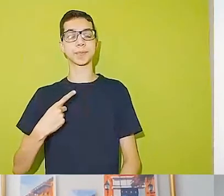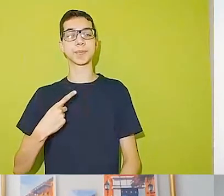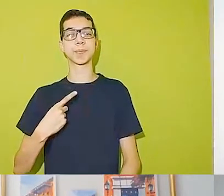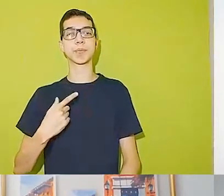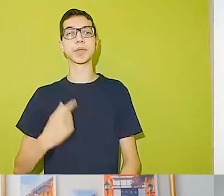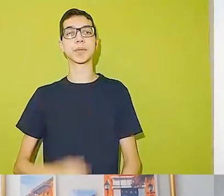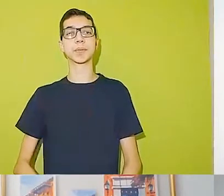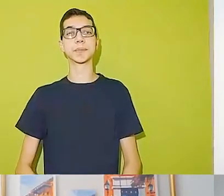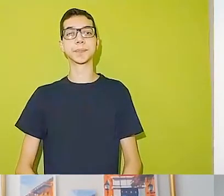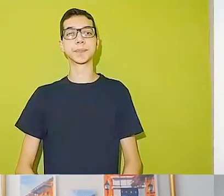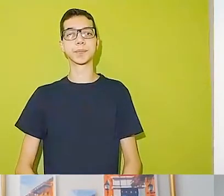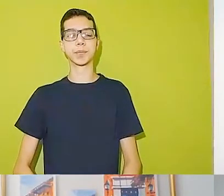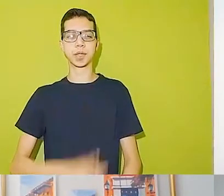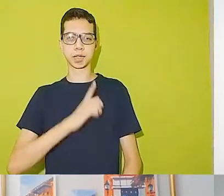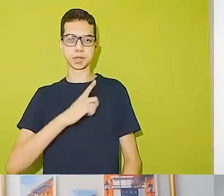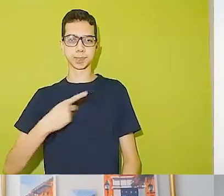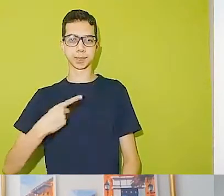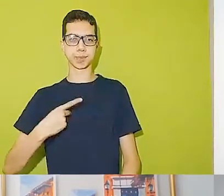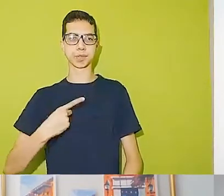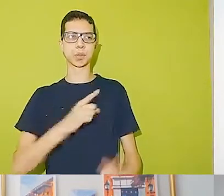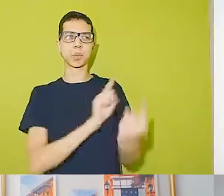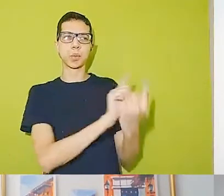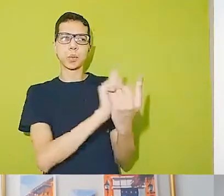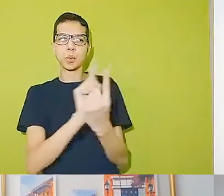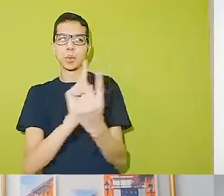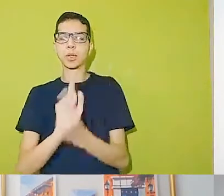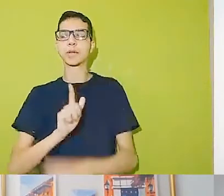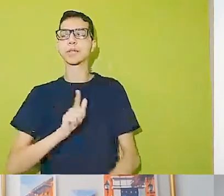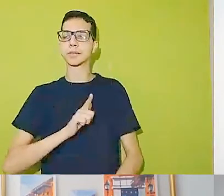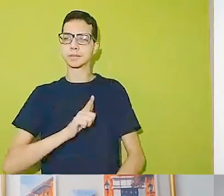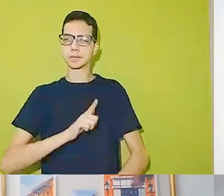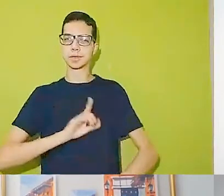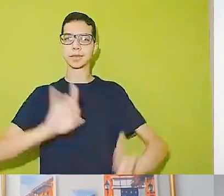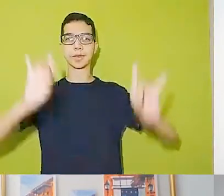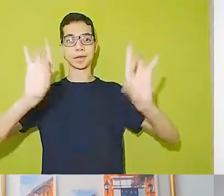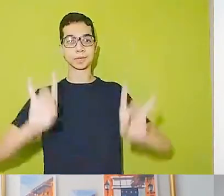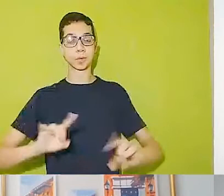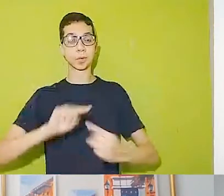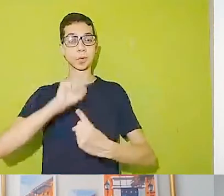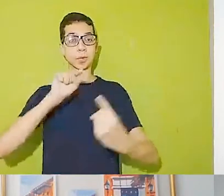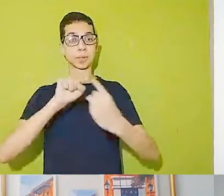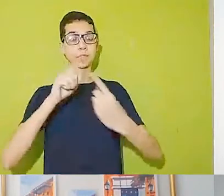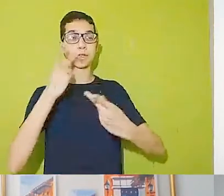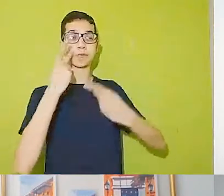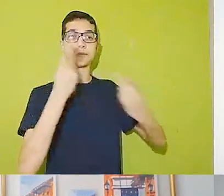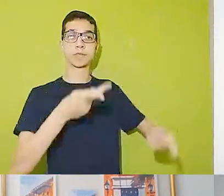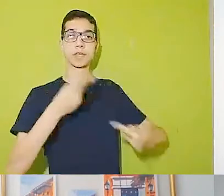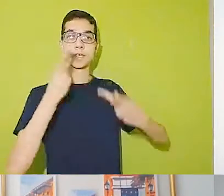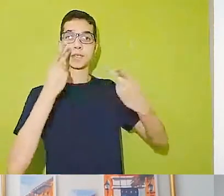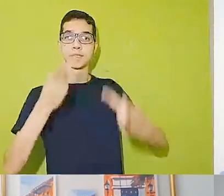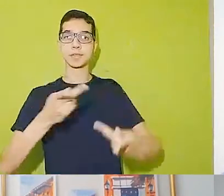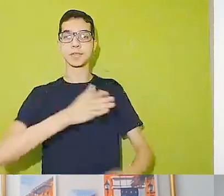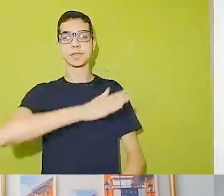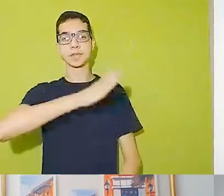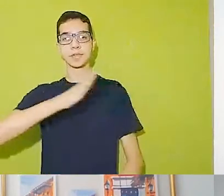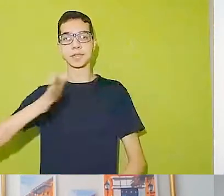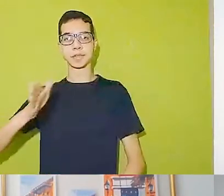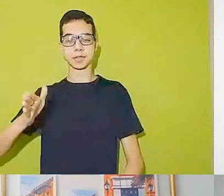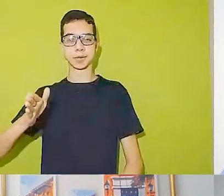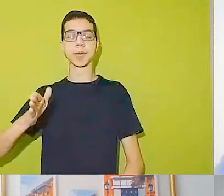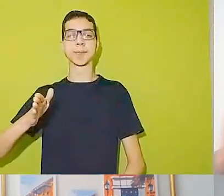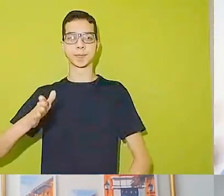tenha esse atendimento, esse olhar especial. É o objetivo dessas visitas e unidades, para que a gente possa qualificar esse